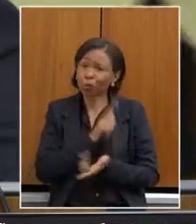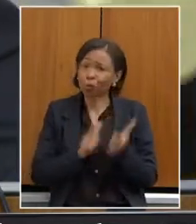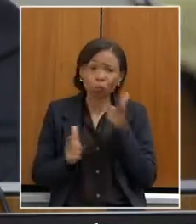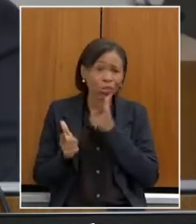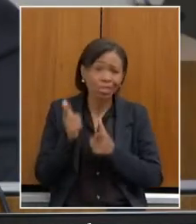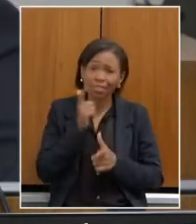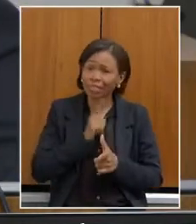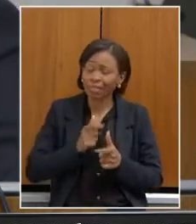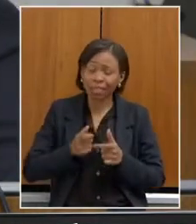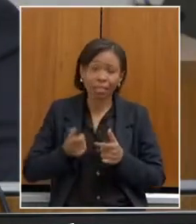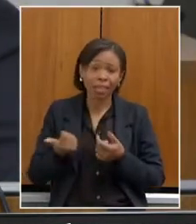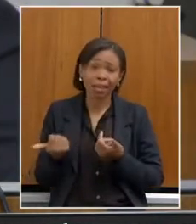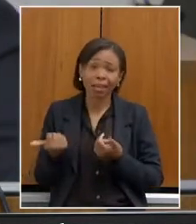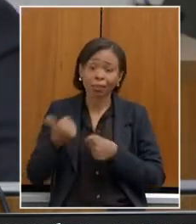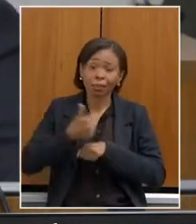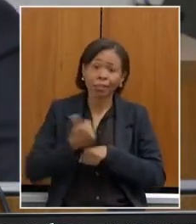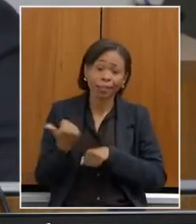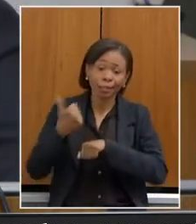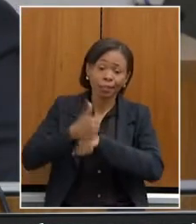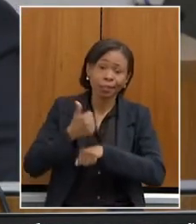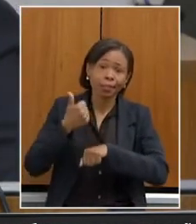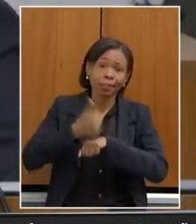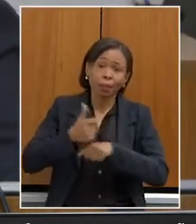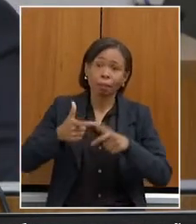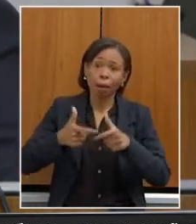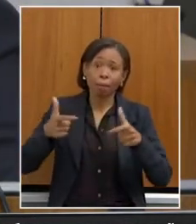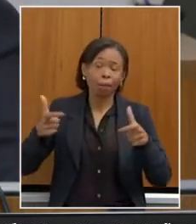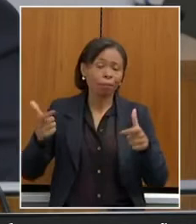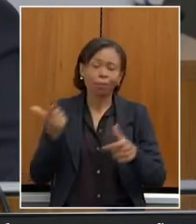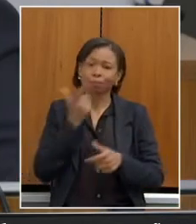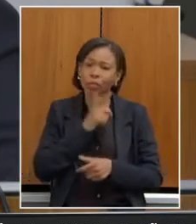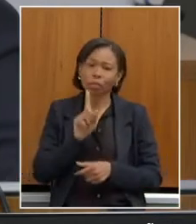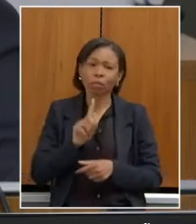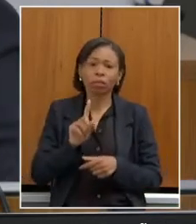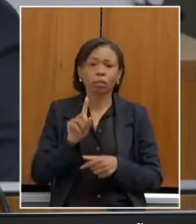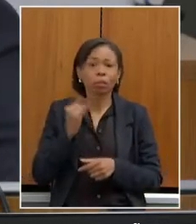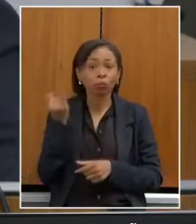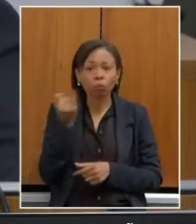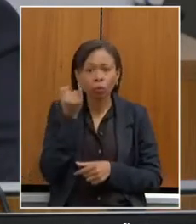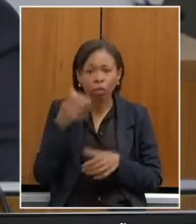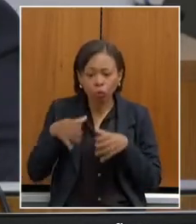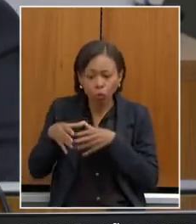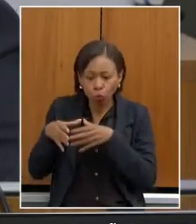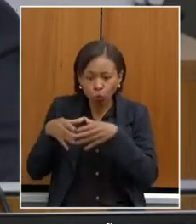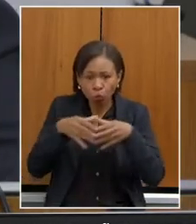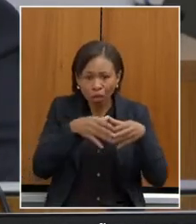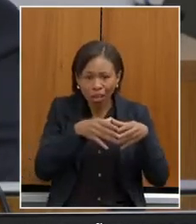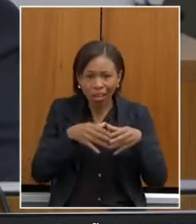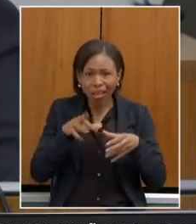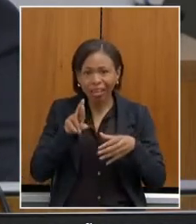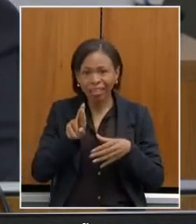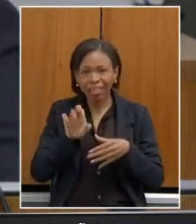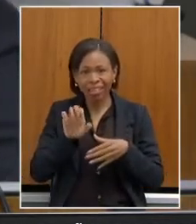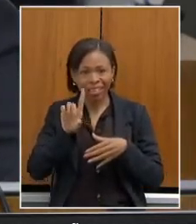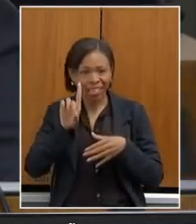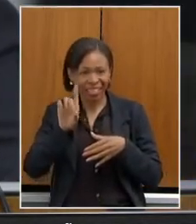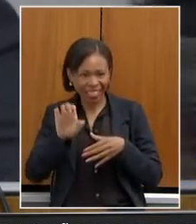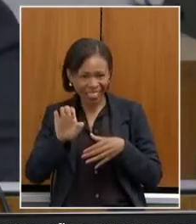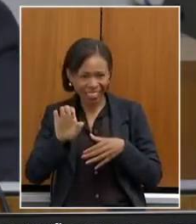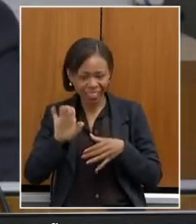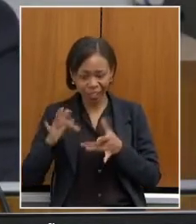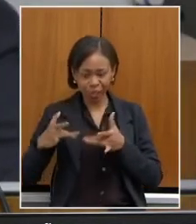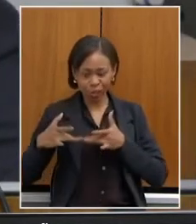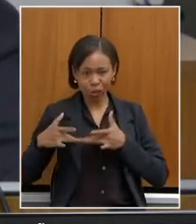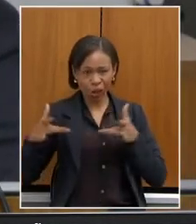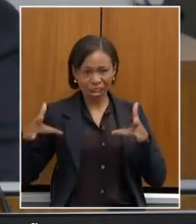repouso por isso a necessidade da rede solidária rede solidária ela ela é a área